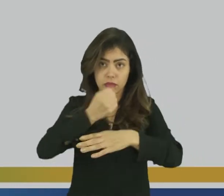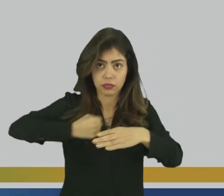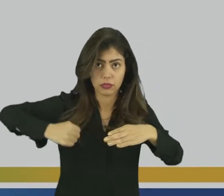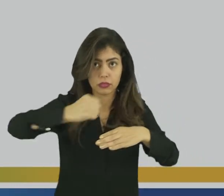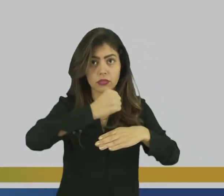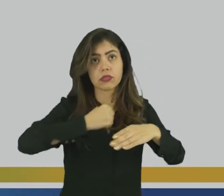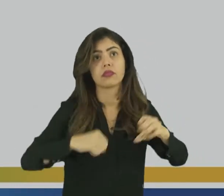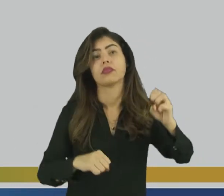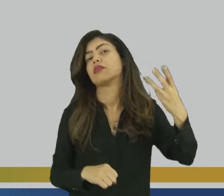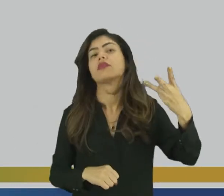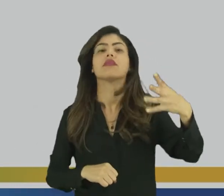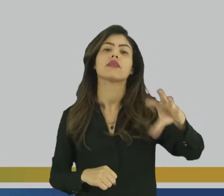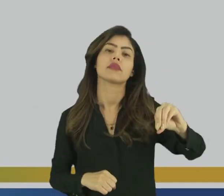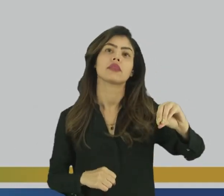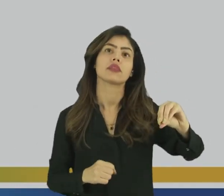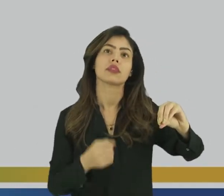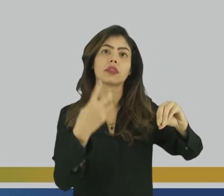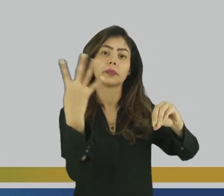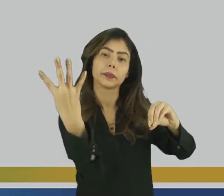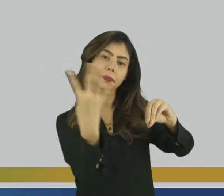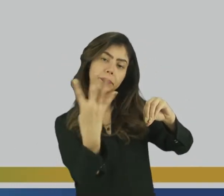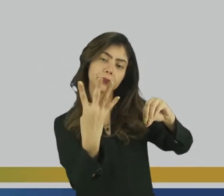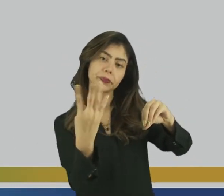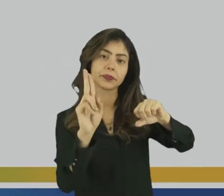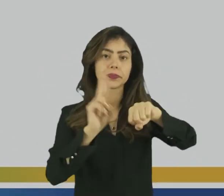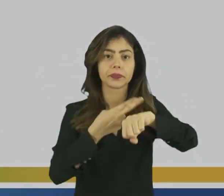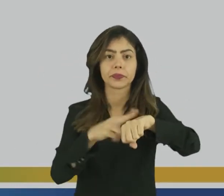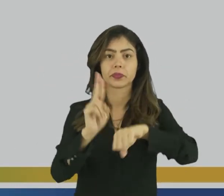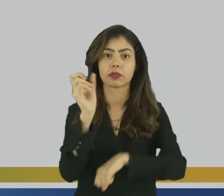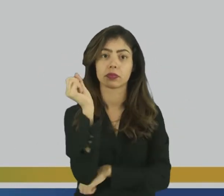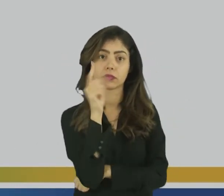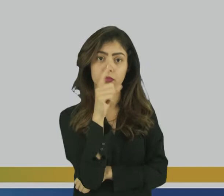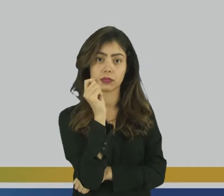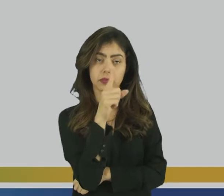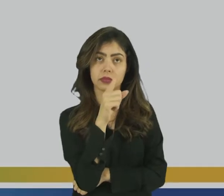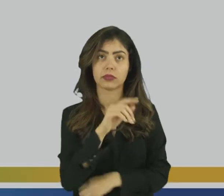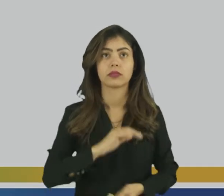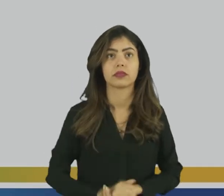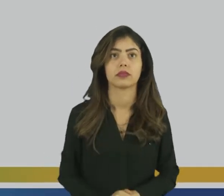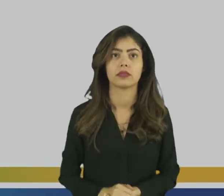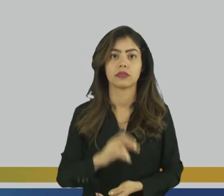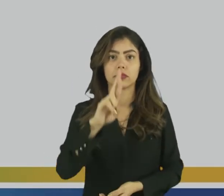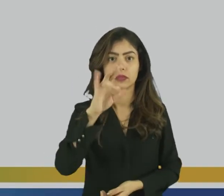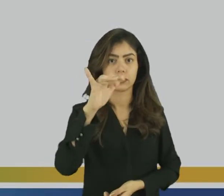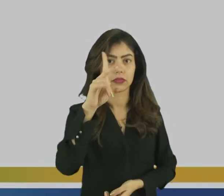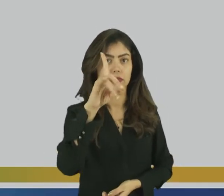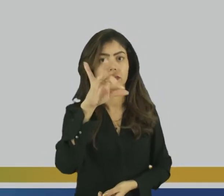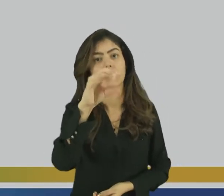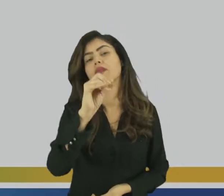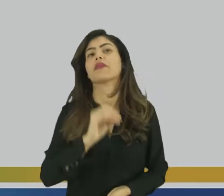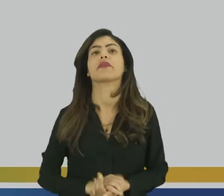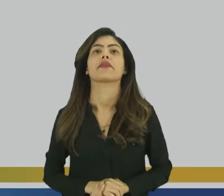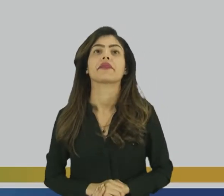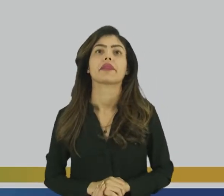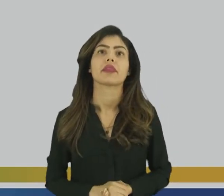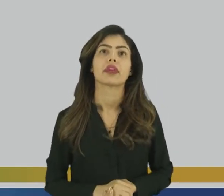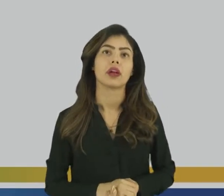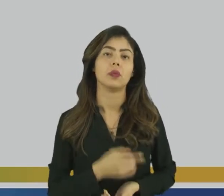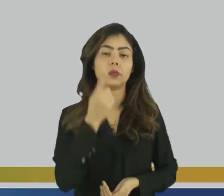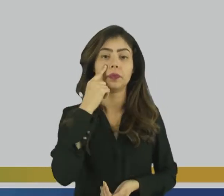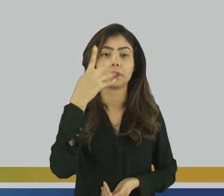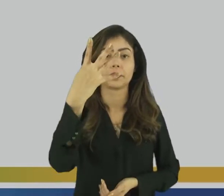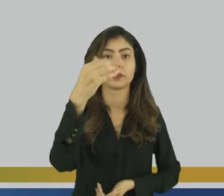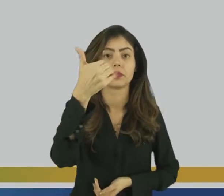bolo, e 4 partes estão pintadas de azul, que representa o recheio, certo? Então aqui nós